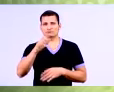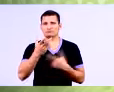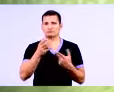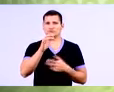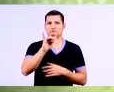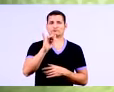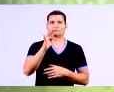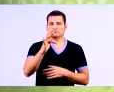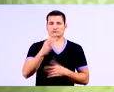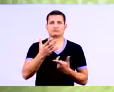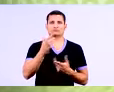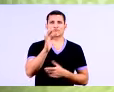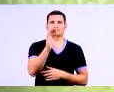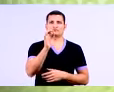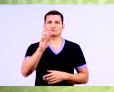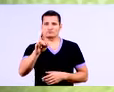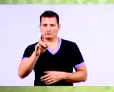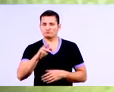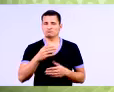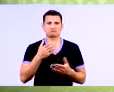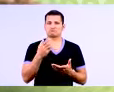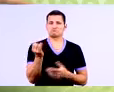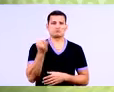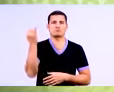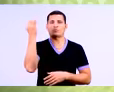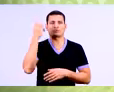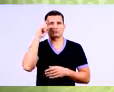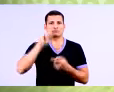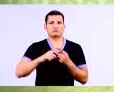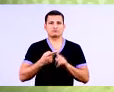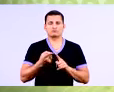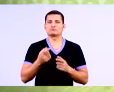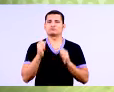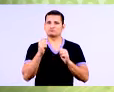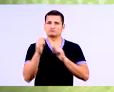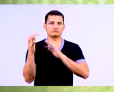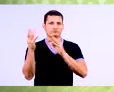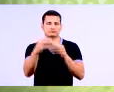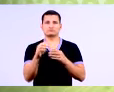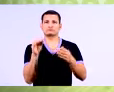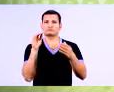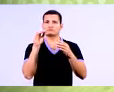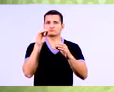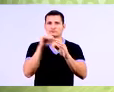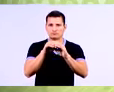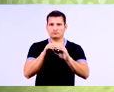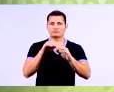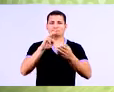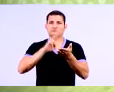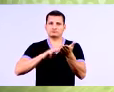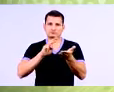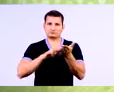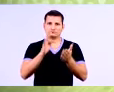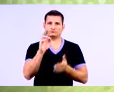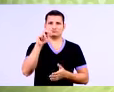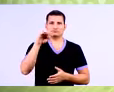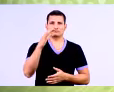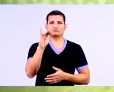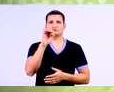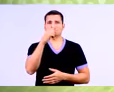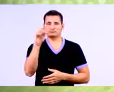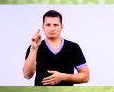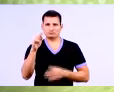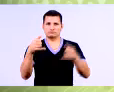for, não importa a lógica. Todas elas podem ser aplicadas dentro de um método, dentro de uma função, dentro do escopo